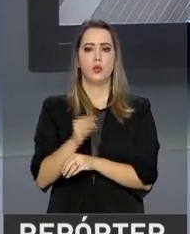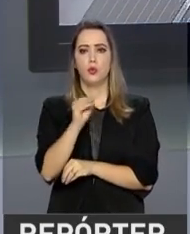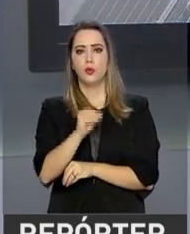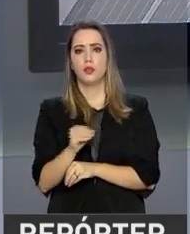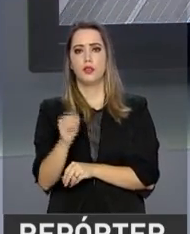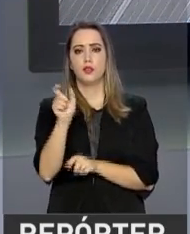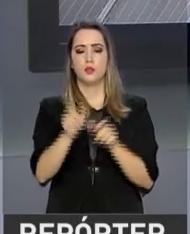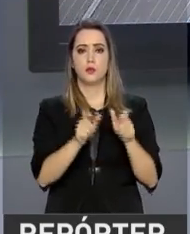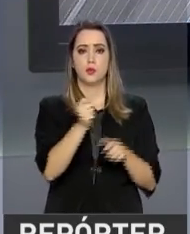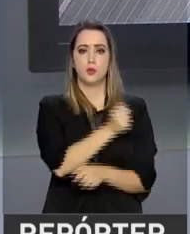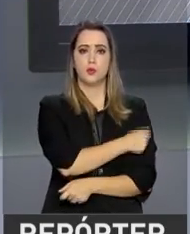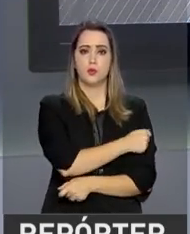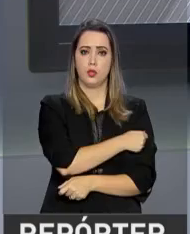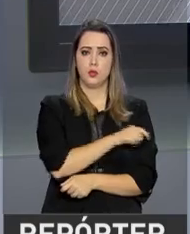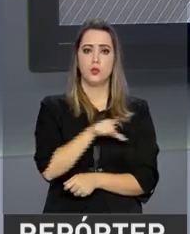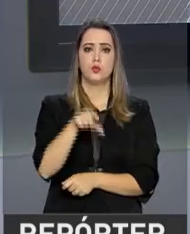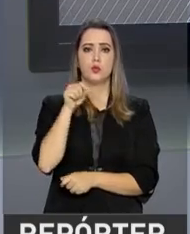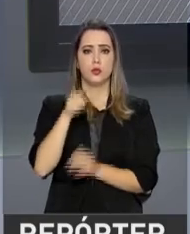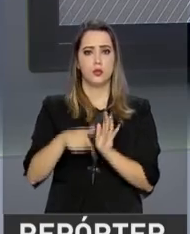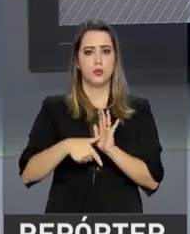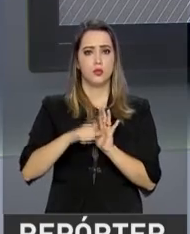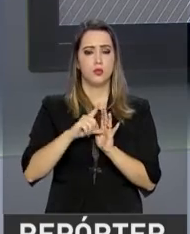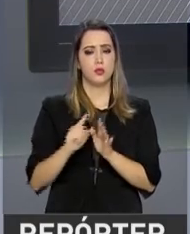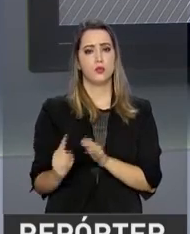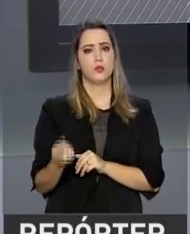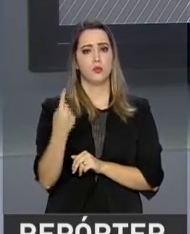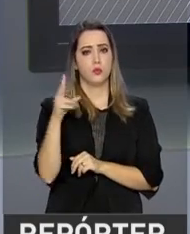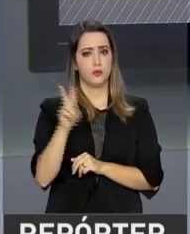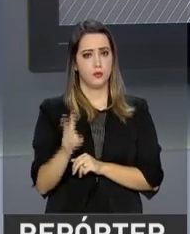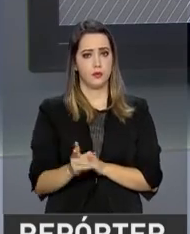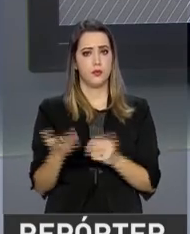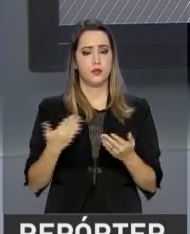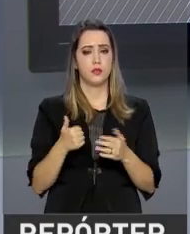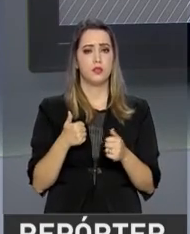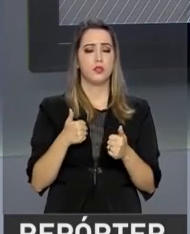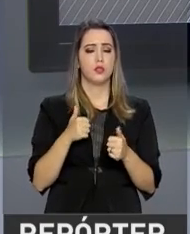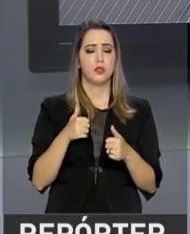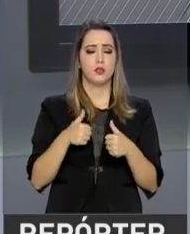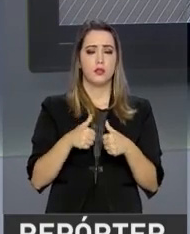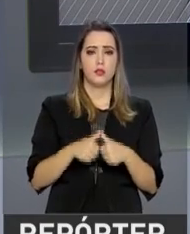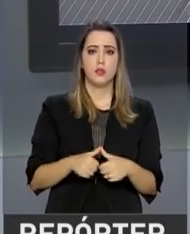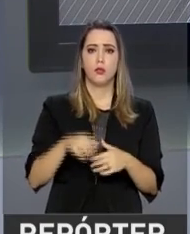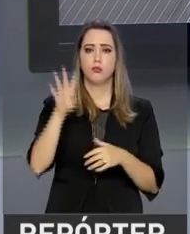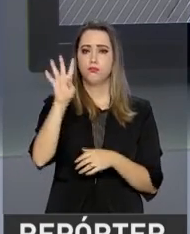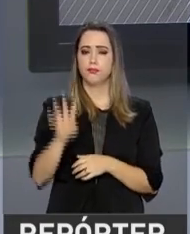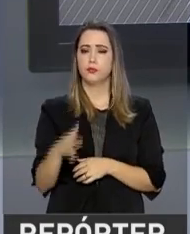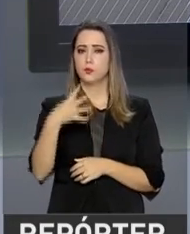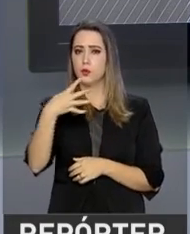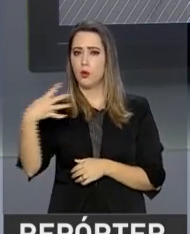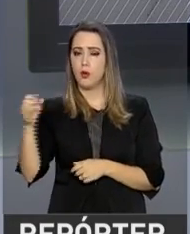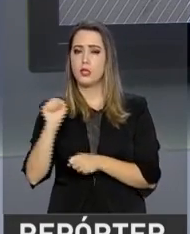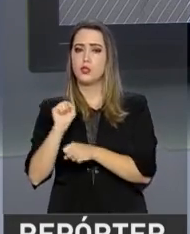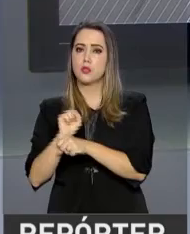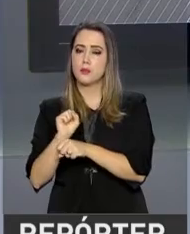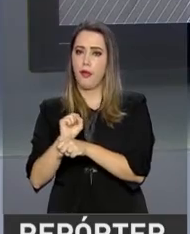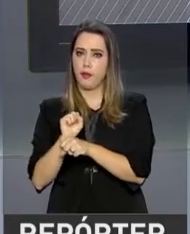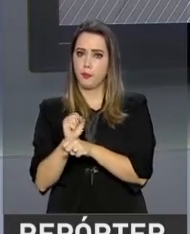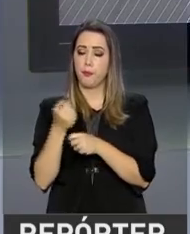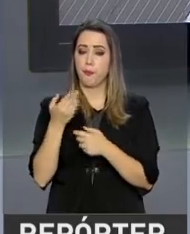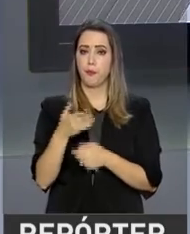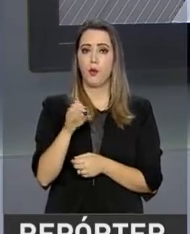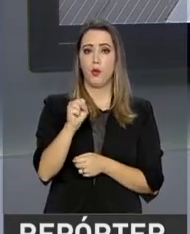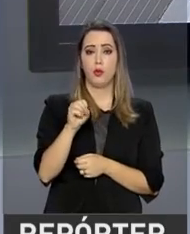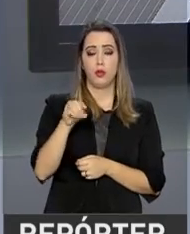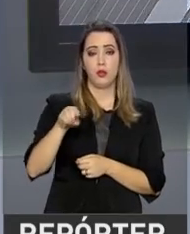interesses dos estudantes pré-selecionados em chamada única e que estiverem classificados em lista de espera no total são 80 mil